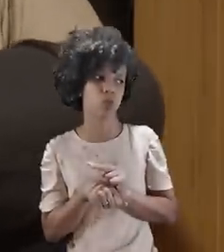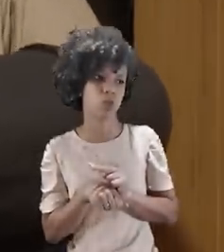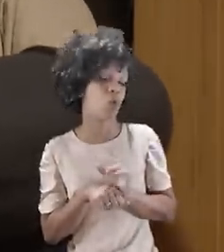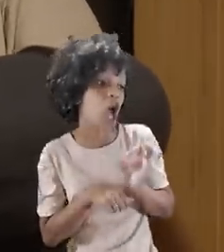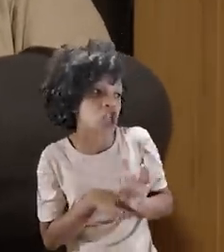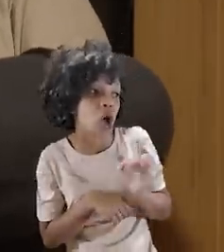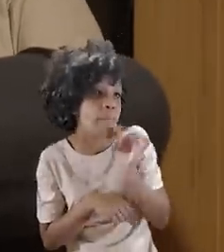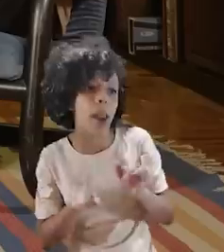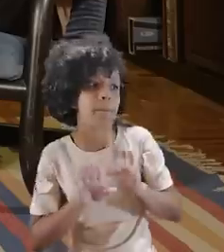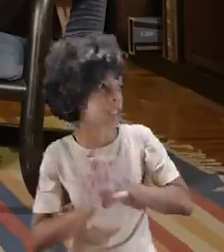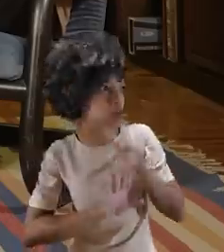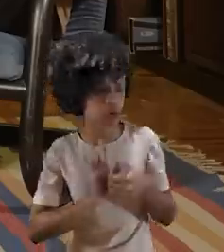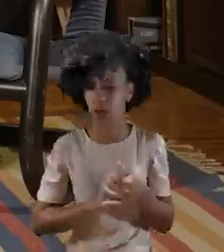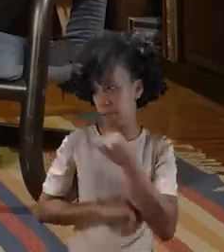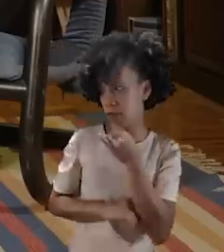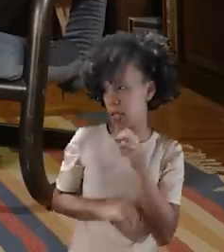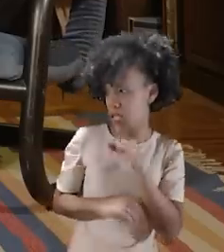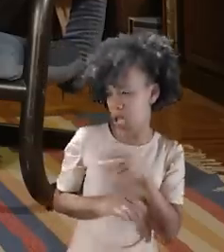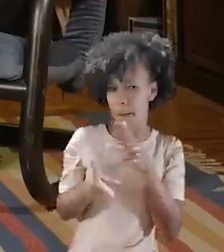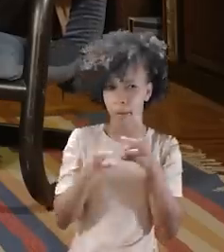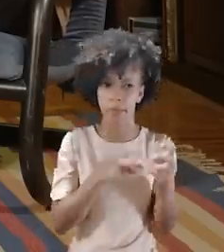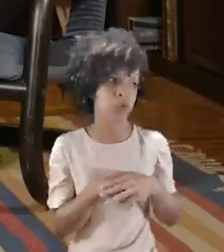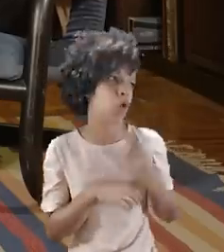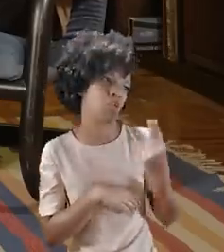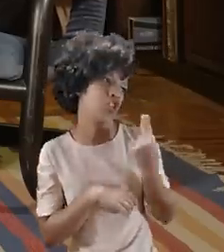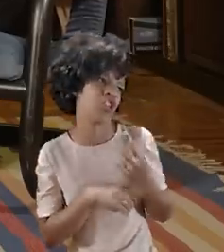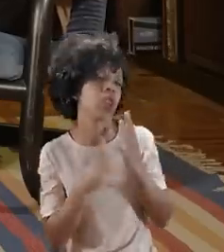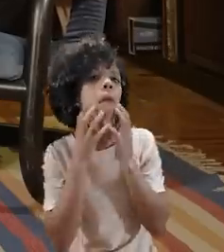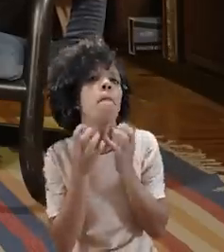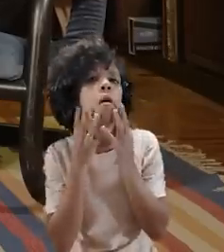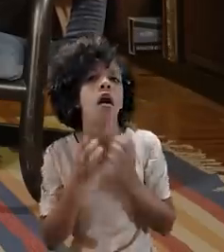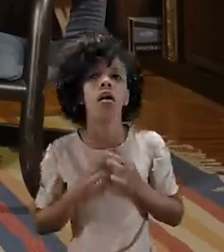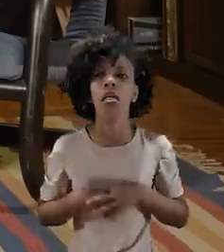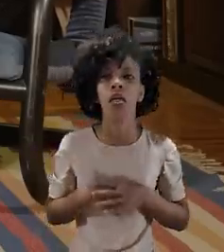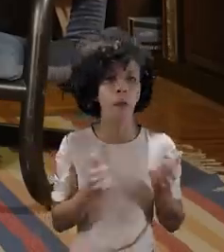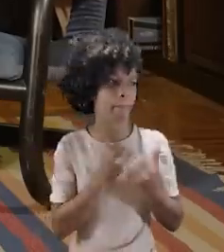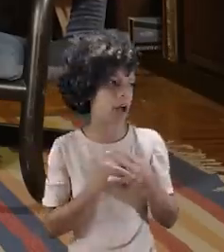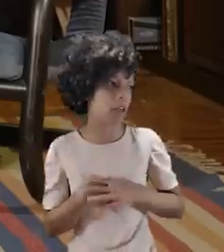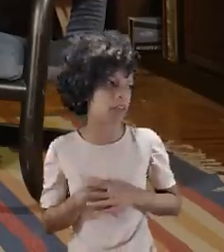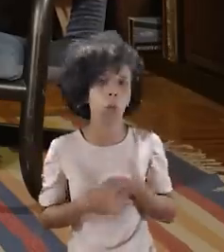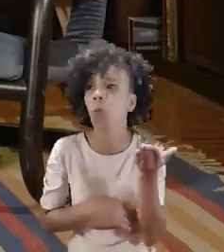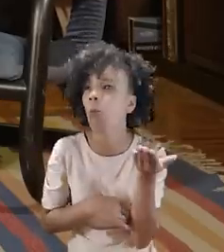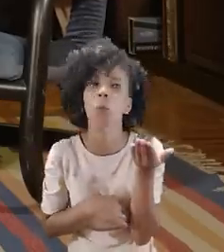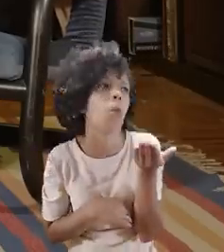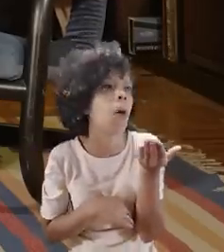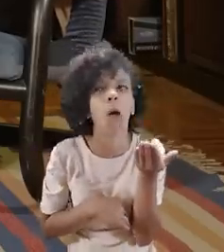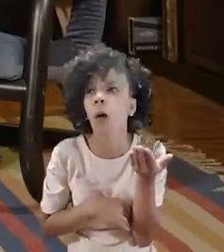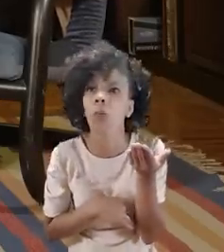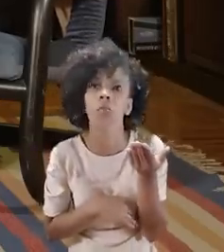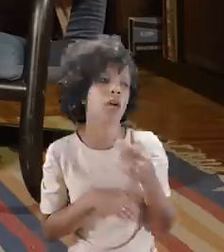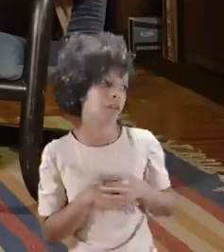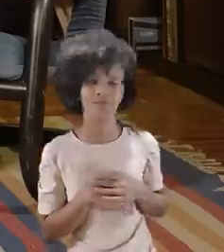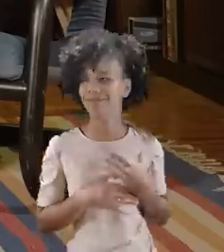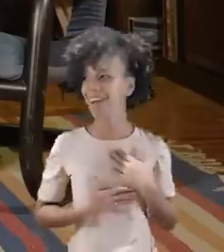não sou mulher todo mundo mano se a pessoa ver que abaixar meio Pois não adianta ter uma barba de um gladiador está parecendo um mendigo tá ligado agora ela